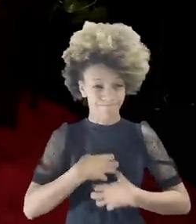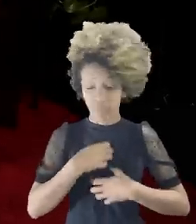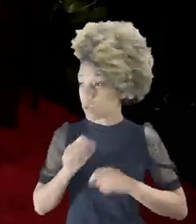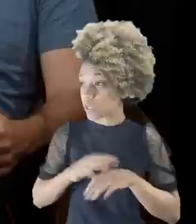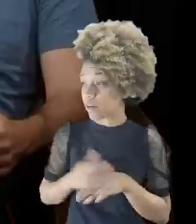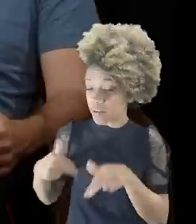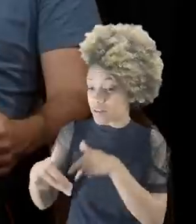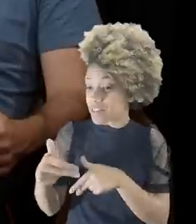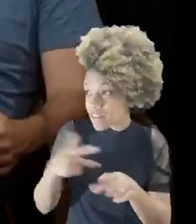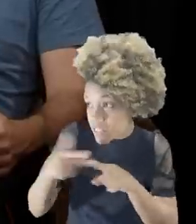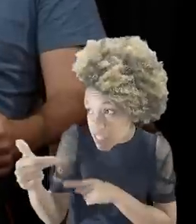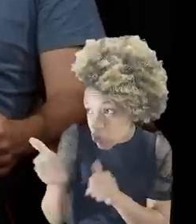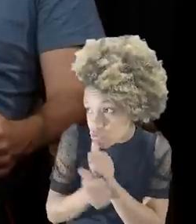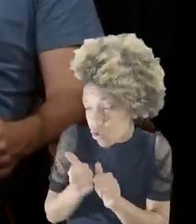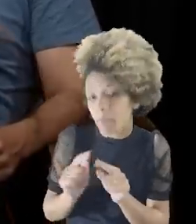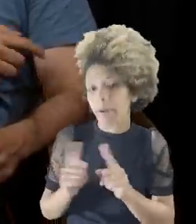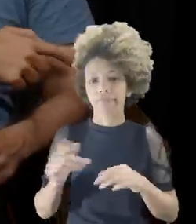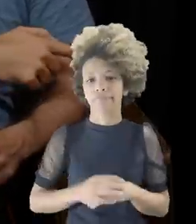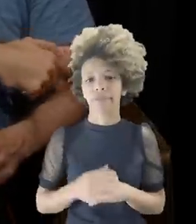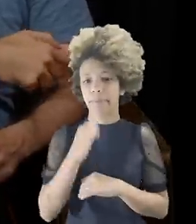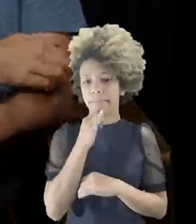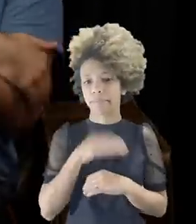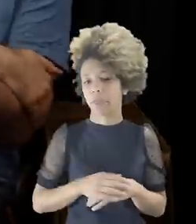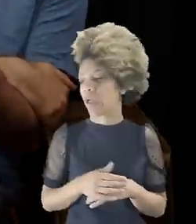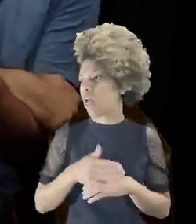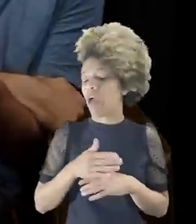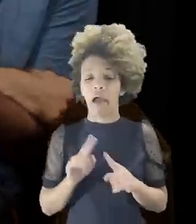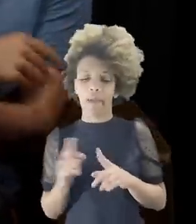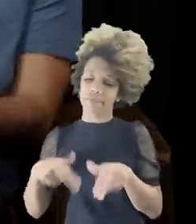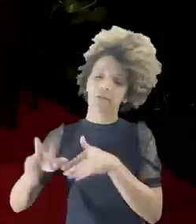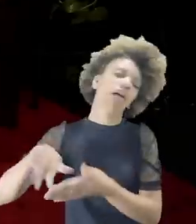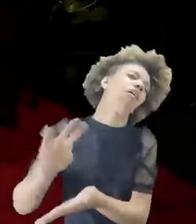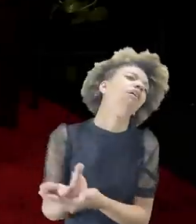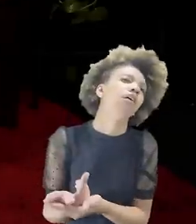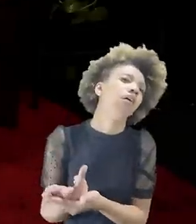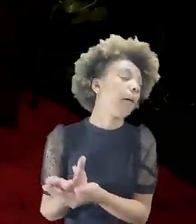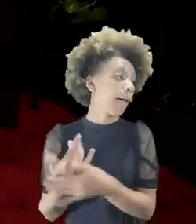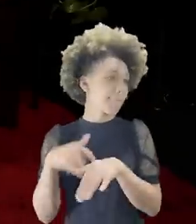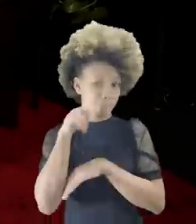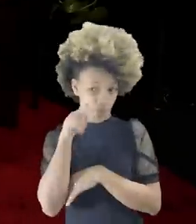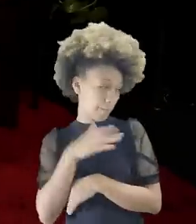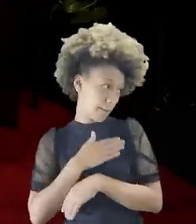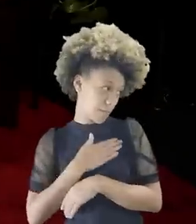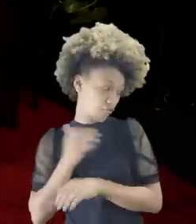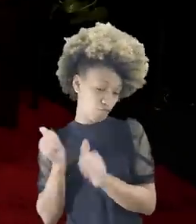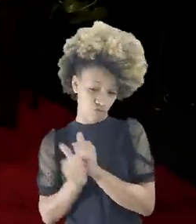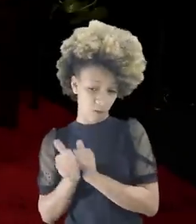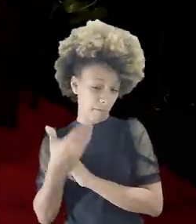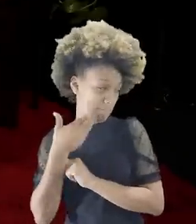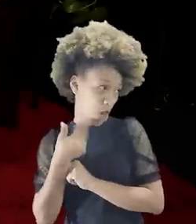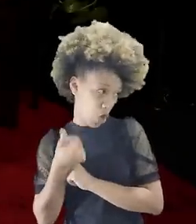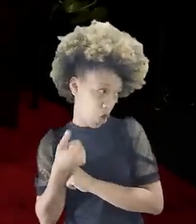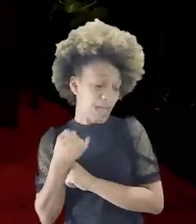tá ganhando o jogo aí ele não encoste aquele já vou falar pro espetáculo para mim o futebol vai